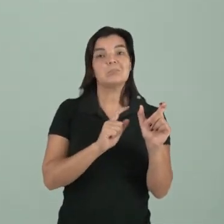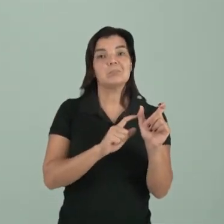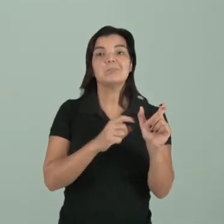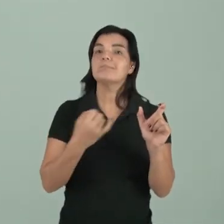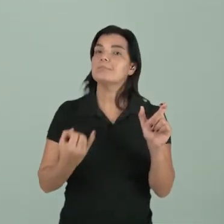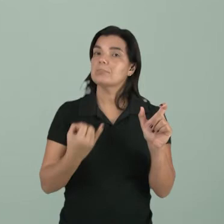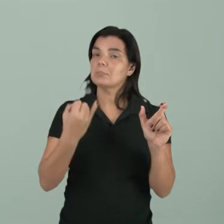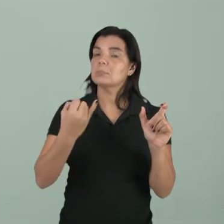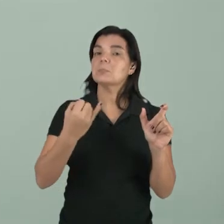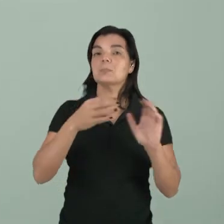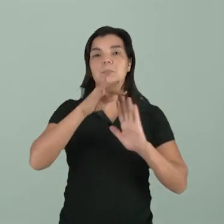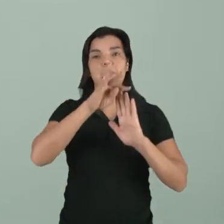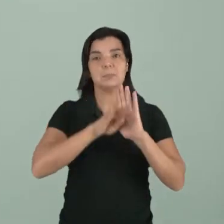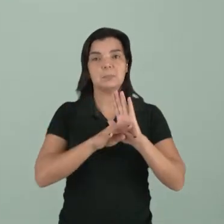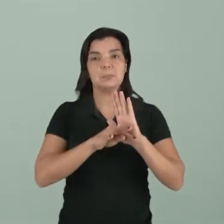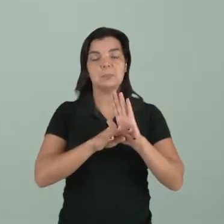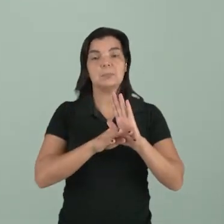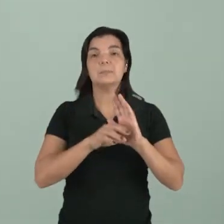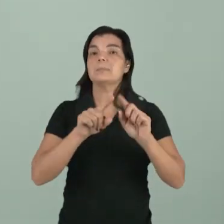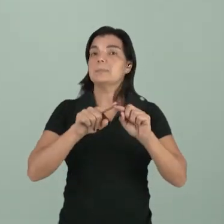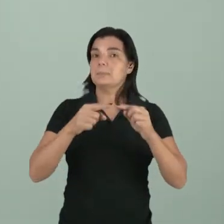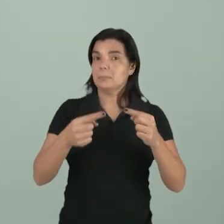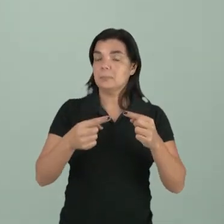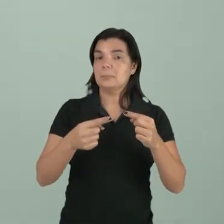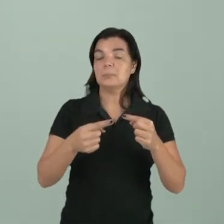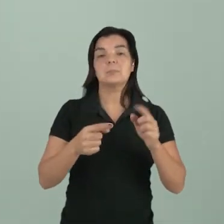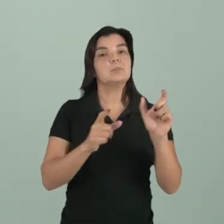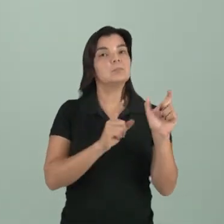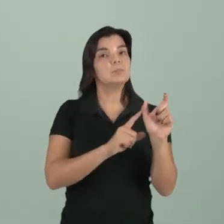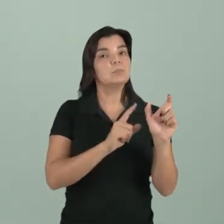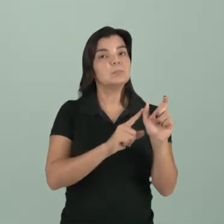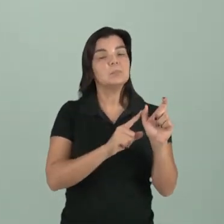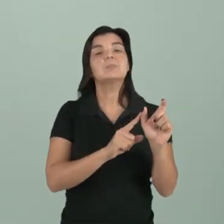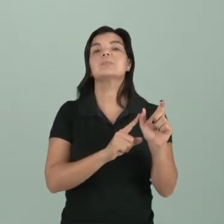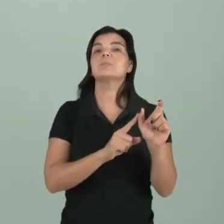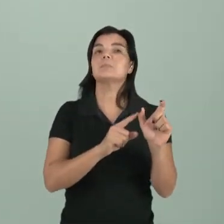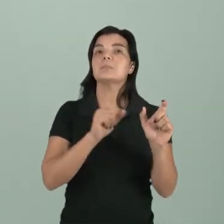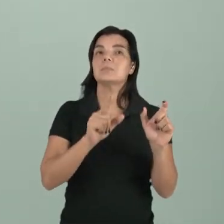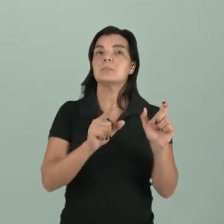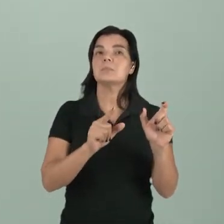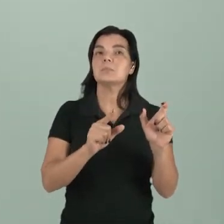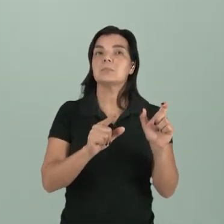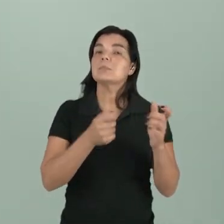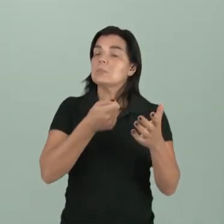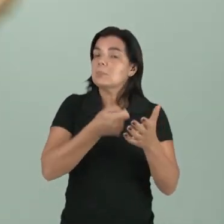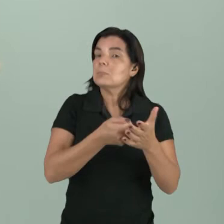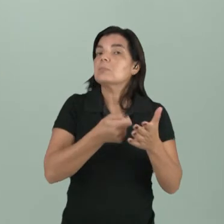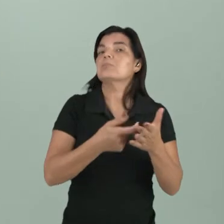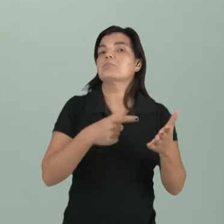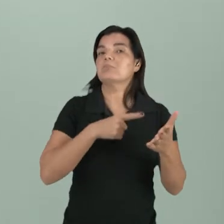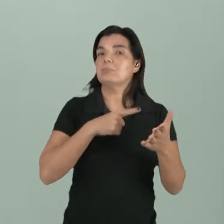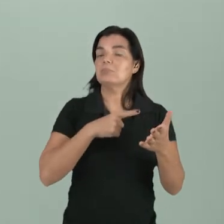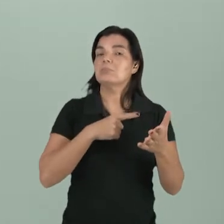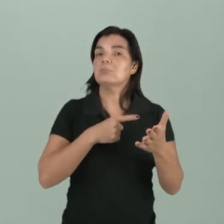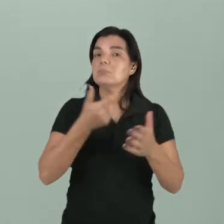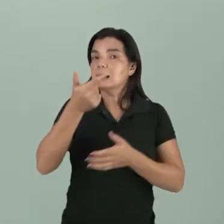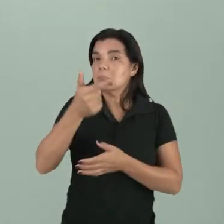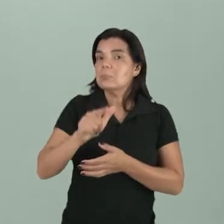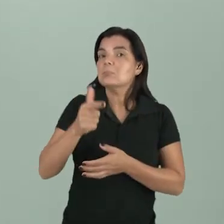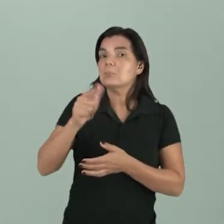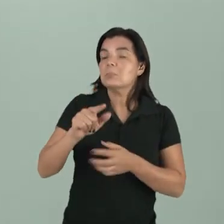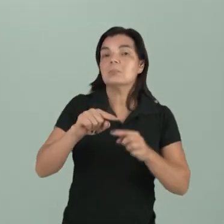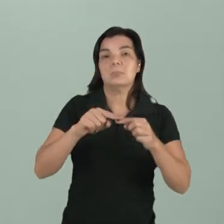a palavra-chave do seu texto, né? Aquela palavra que ela obrigatoriamente tem que